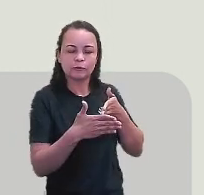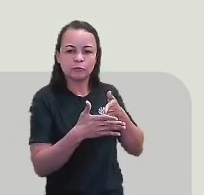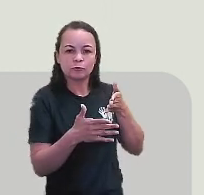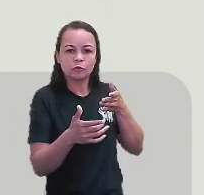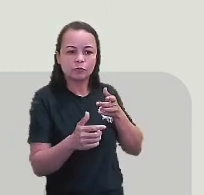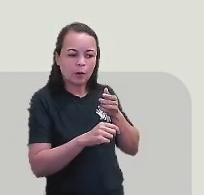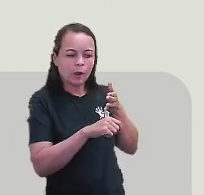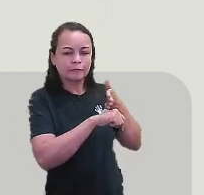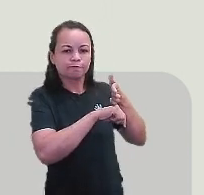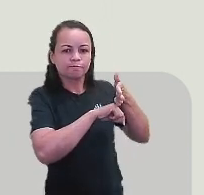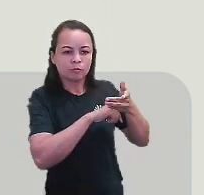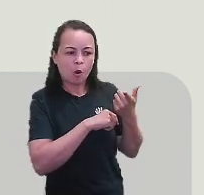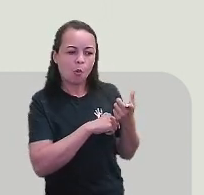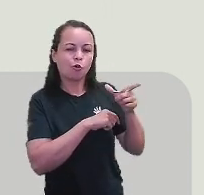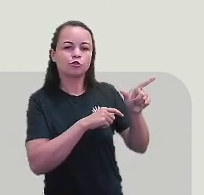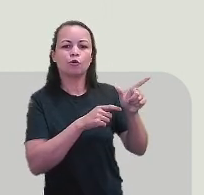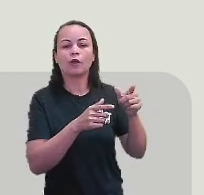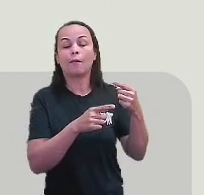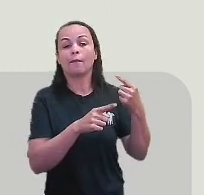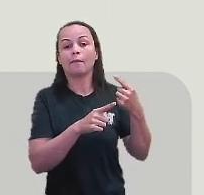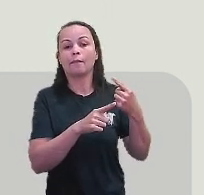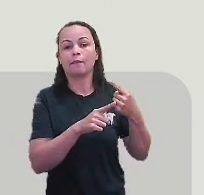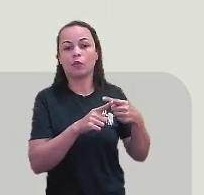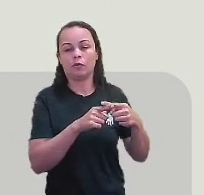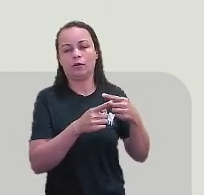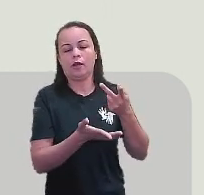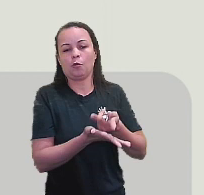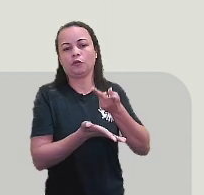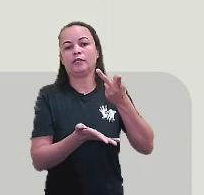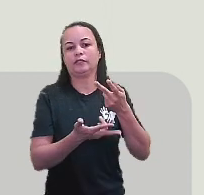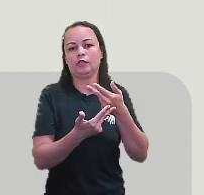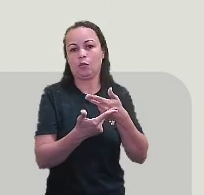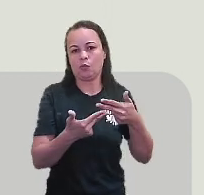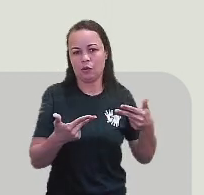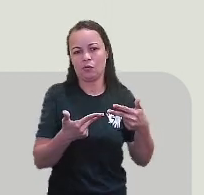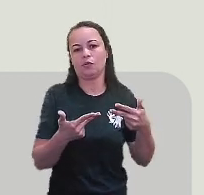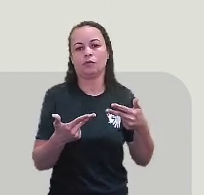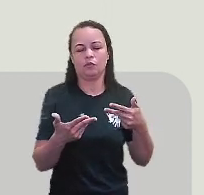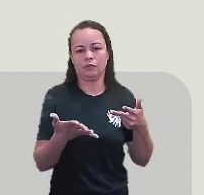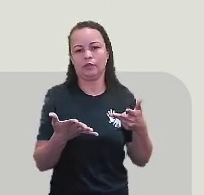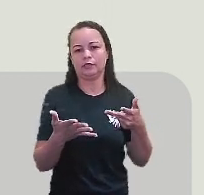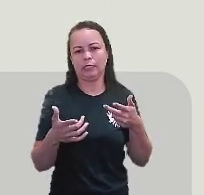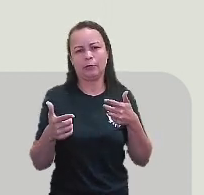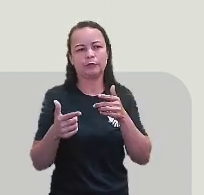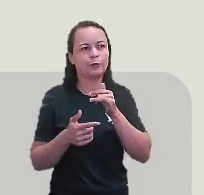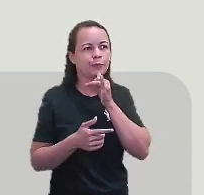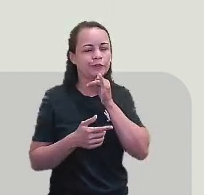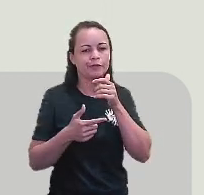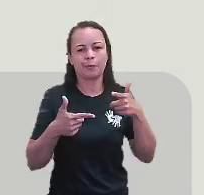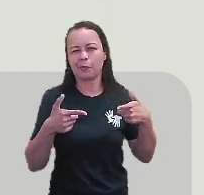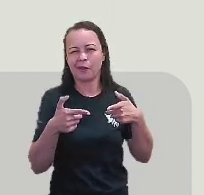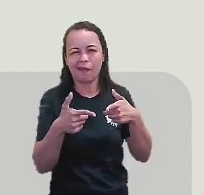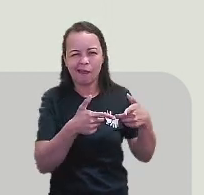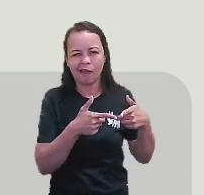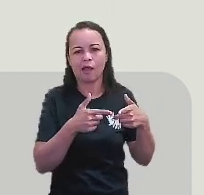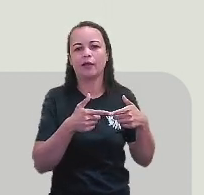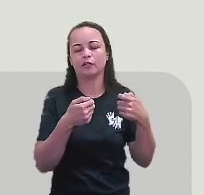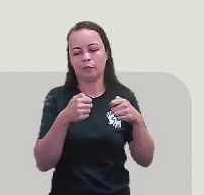naquele local, está acontecendo algo que ele não pode ficar aqui, algo maior do que ele. Que se ele ficar ali, ele está